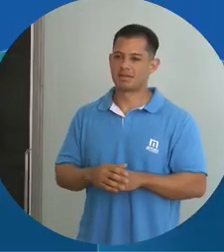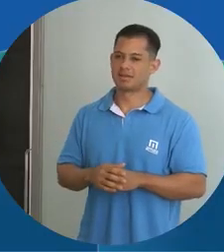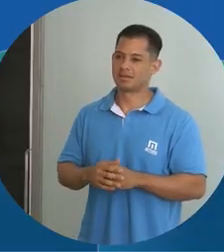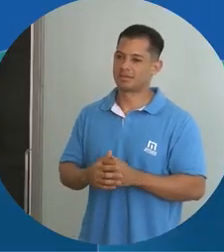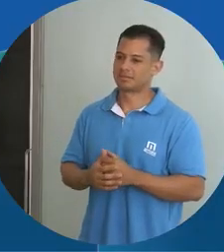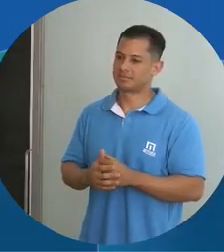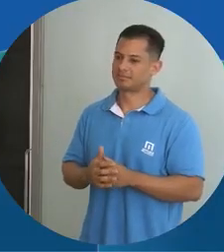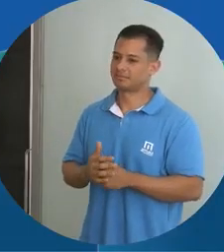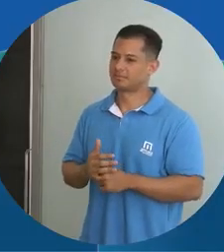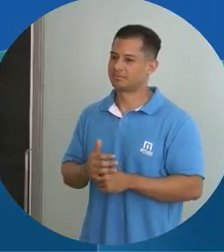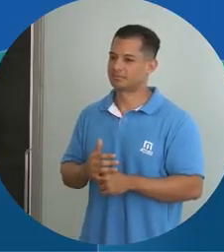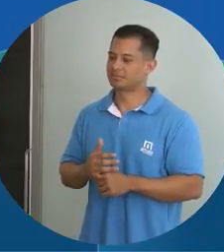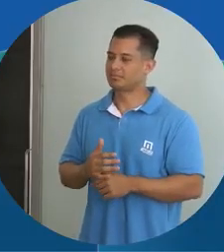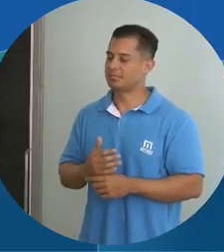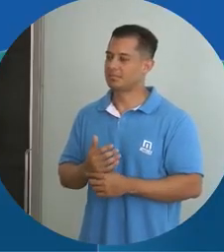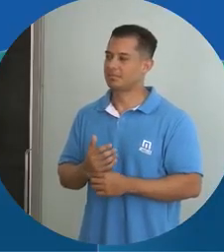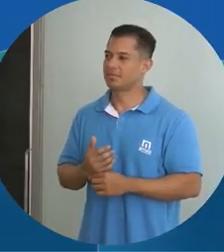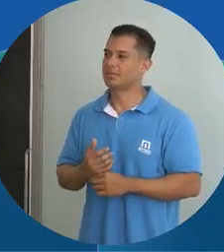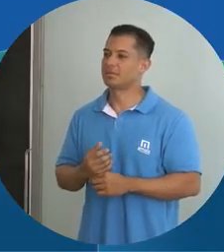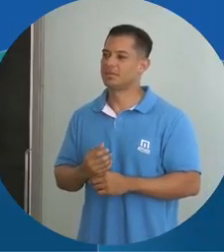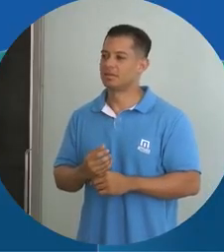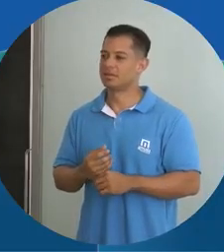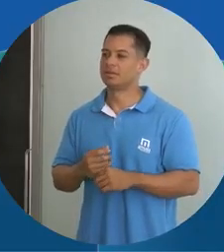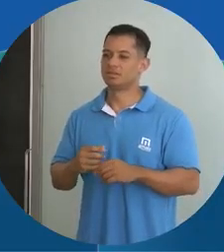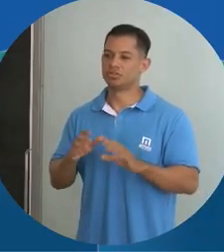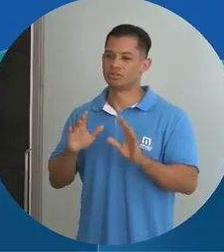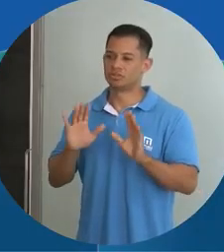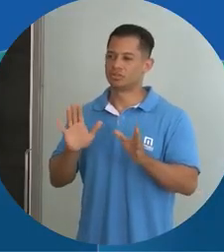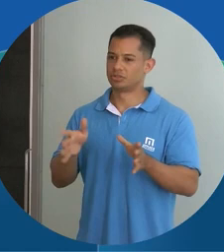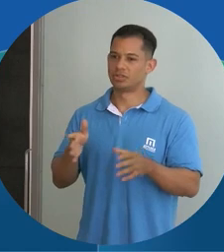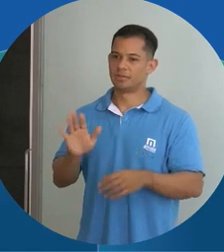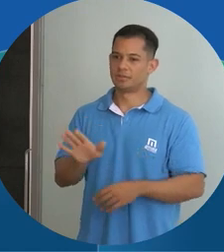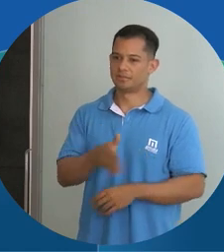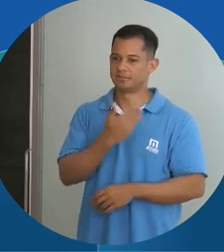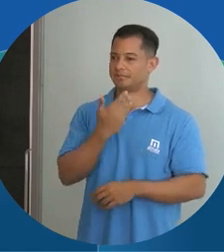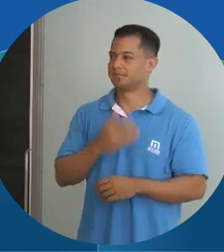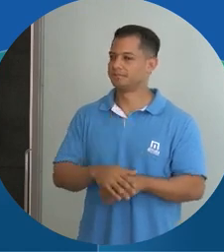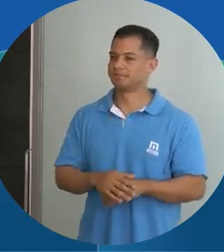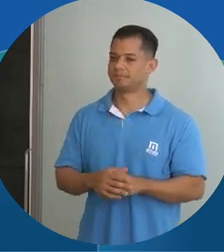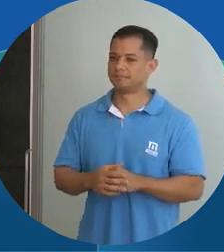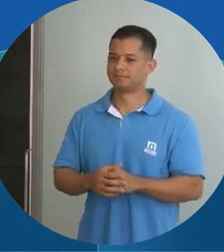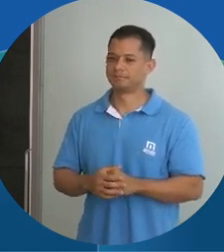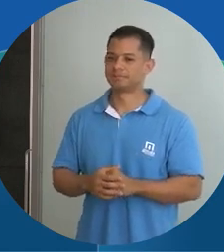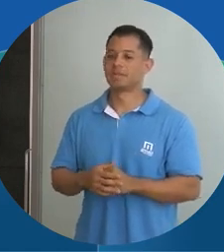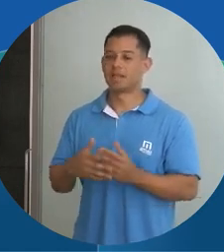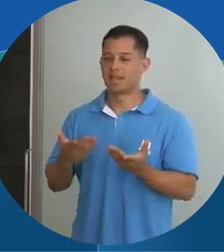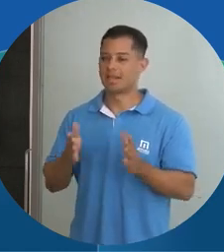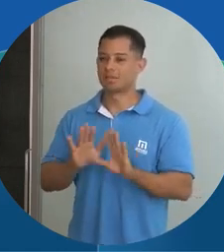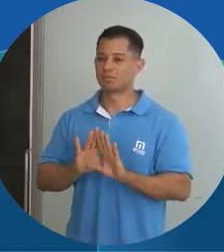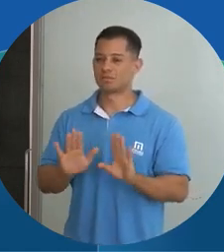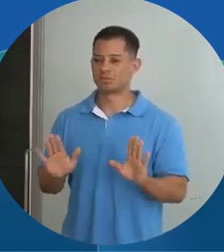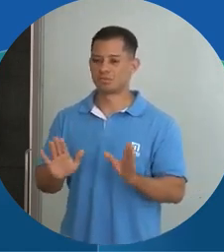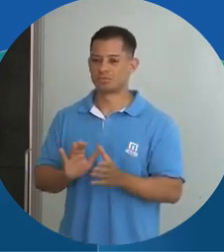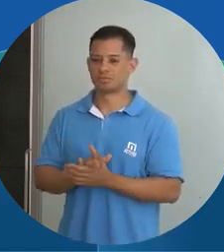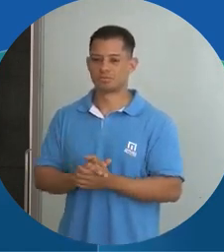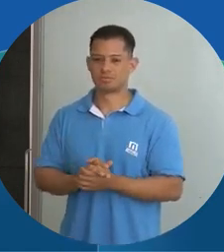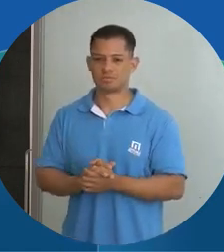de lama e essa parte ambiental, isso já foi superado. E é isso.